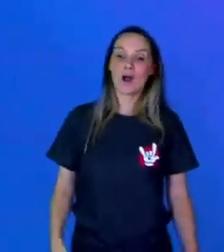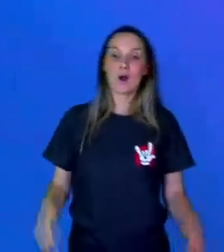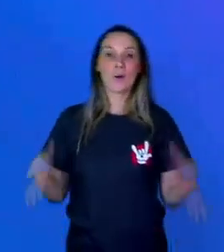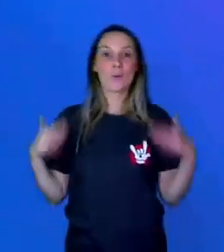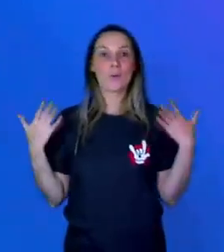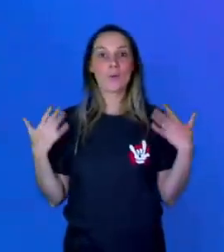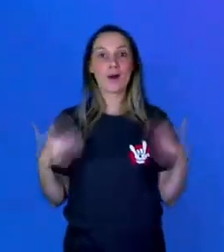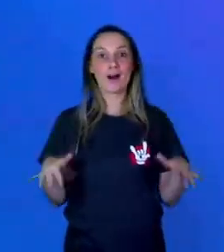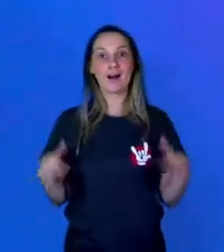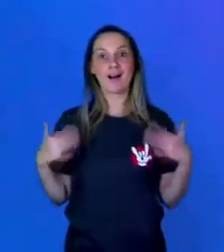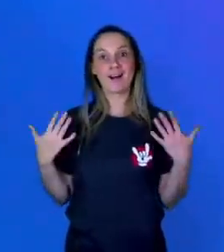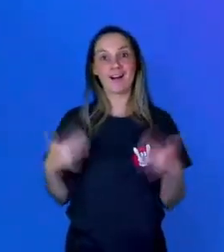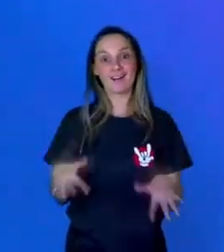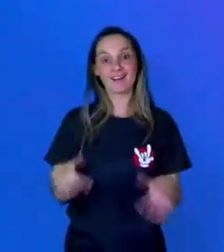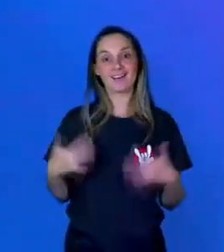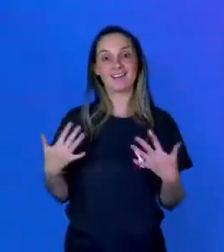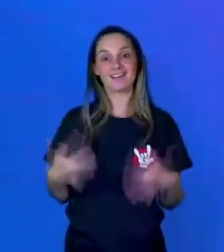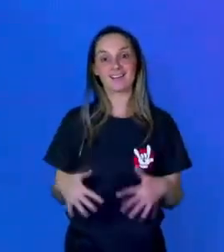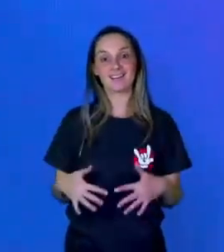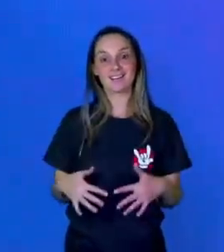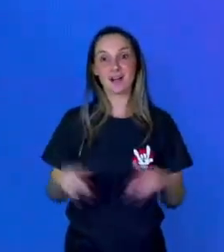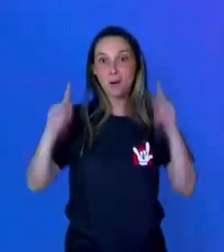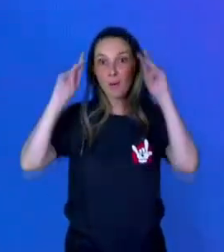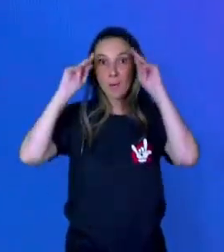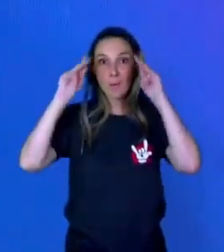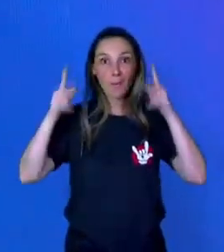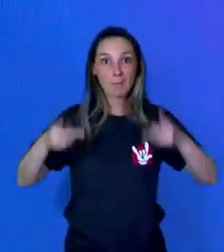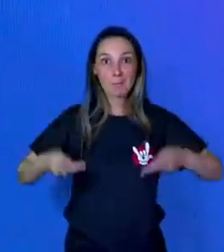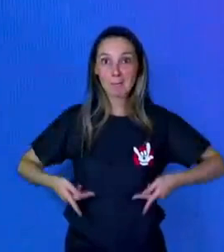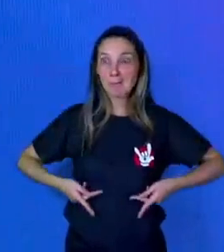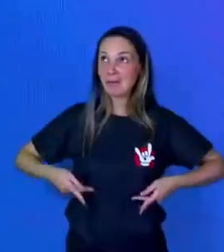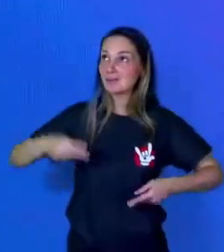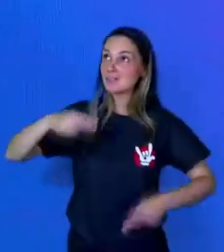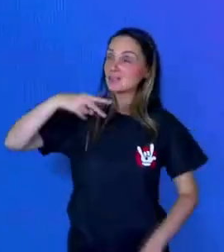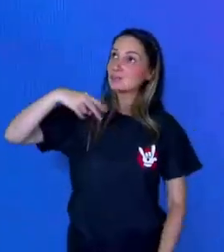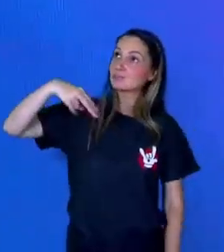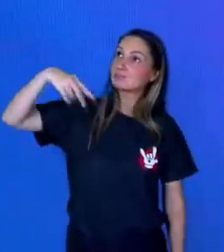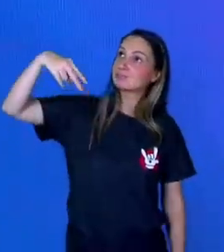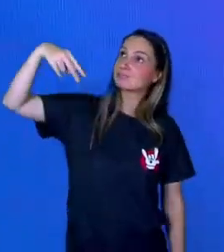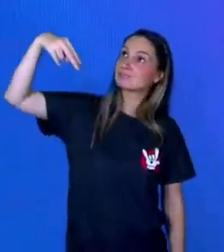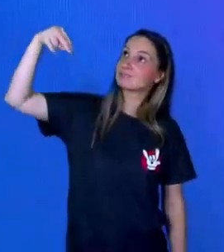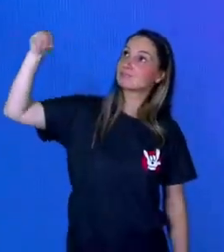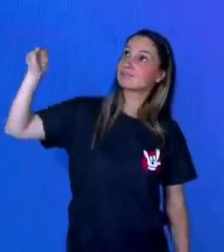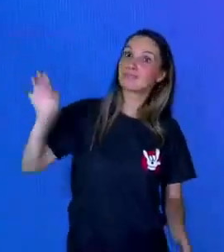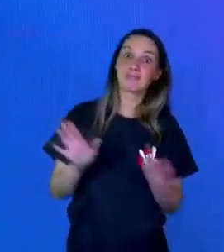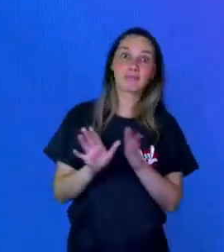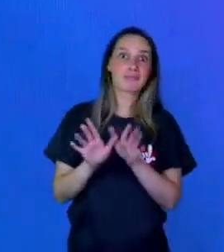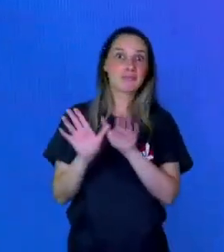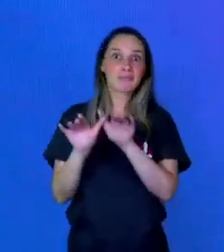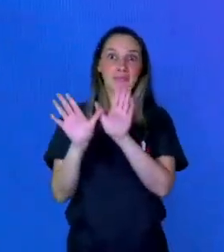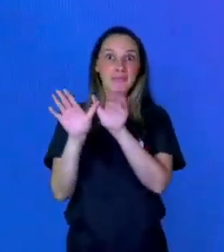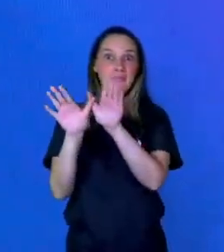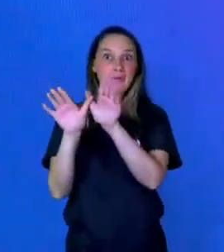céus. Não tem veículo algum, ele está subindo, né? Ele não tá subindo como